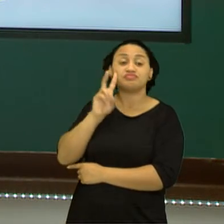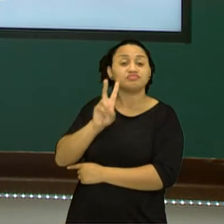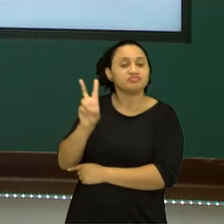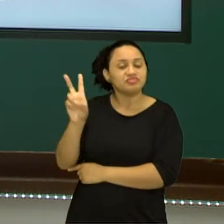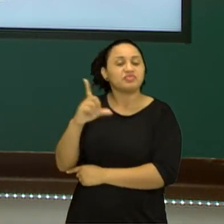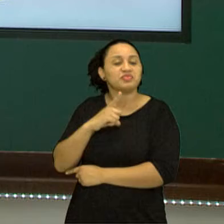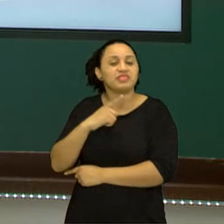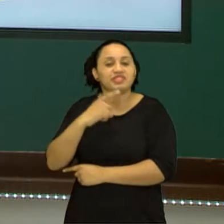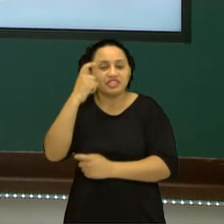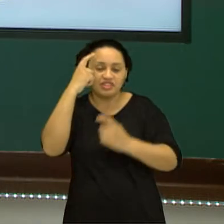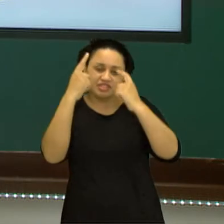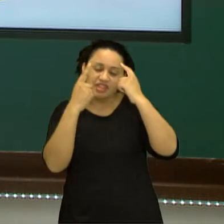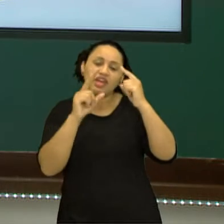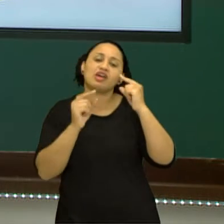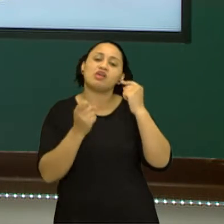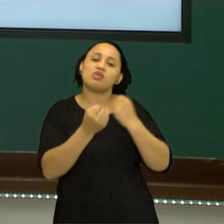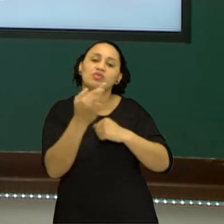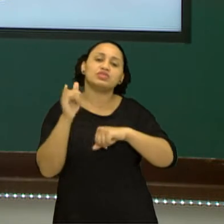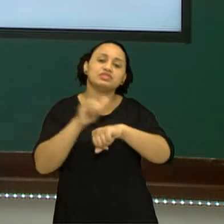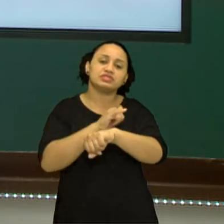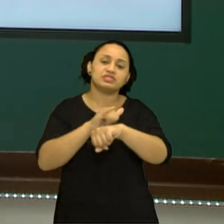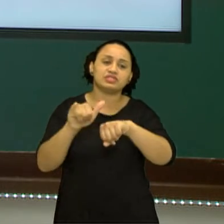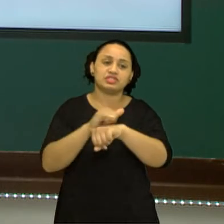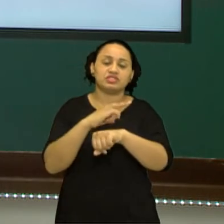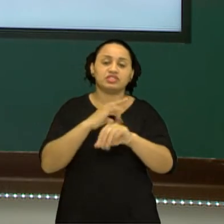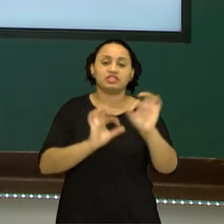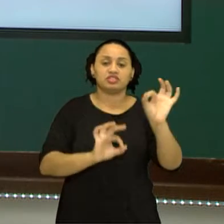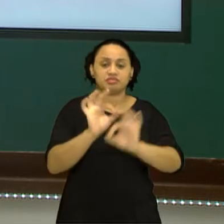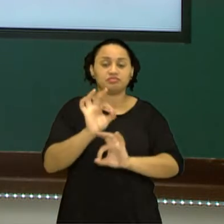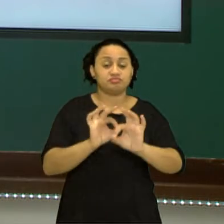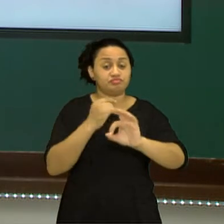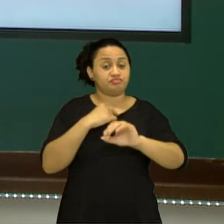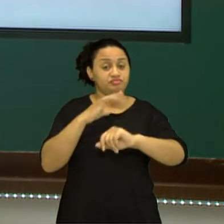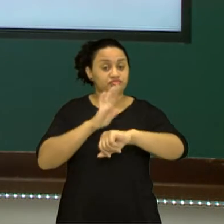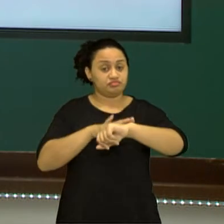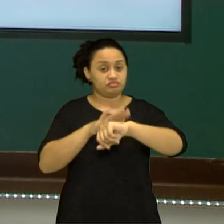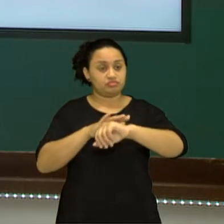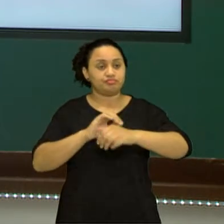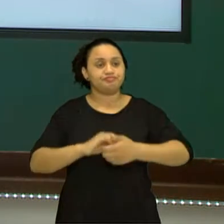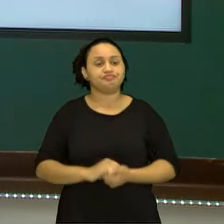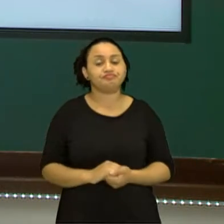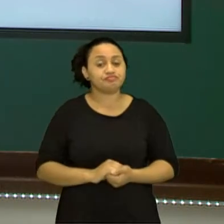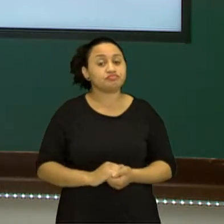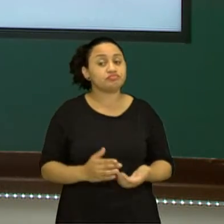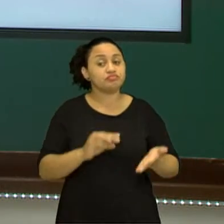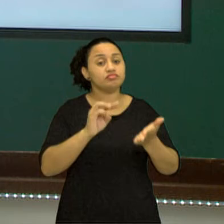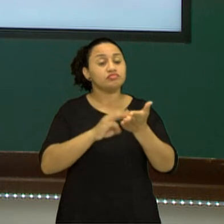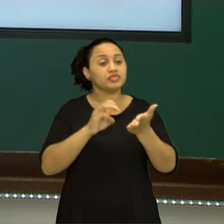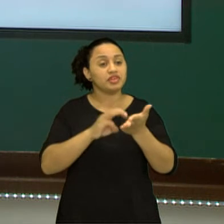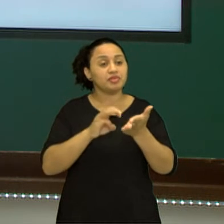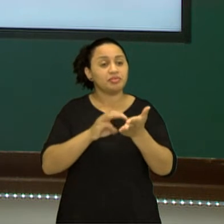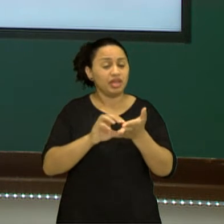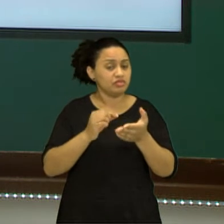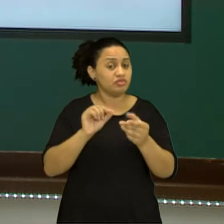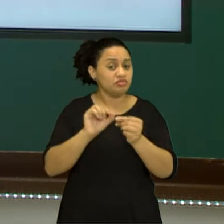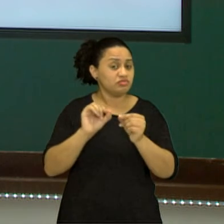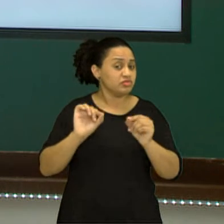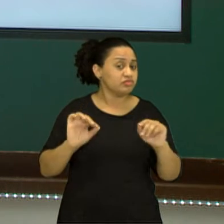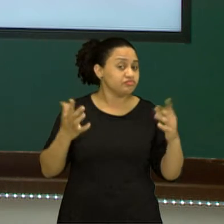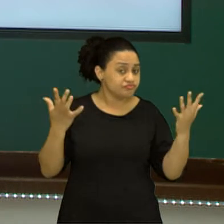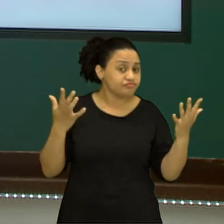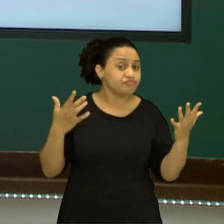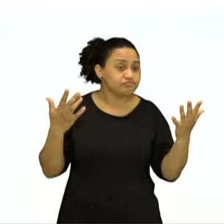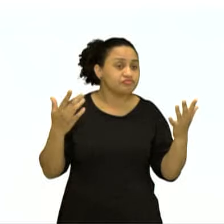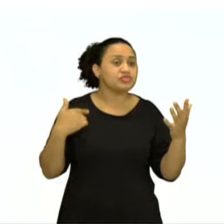as estratégias nessa gestão do tempo, né? E aqui o método fazer acontecer, né? O método fazer